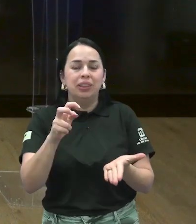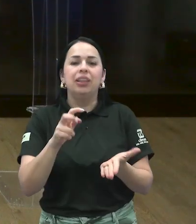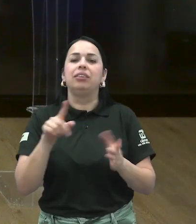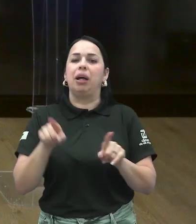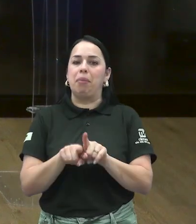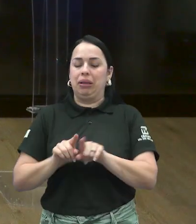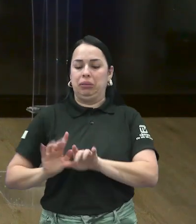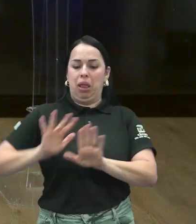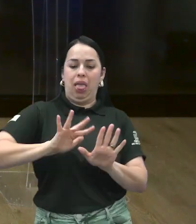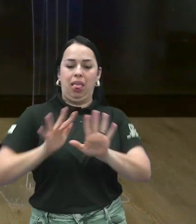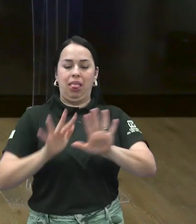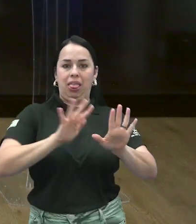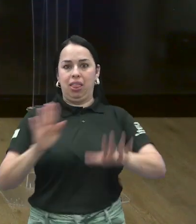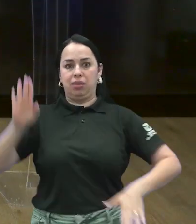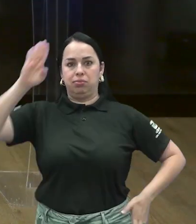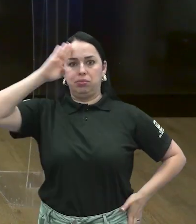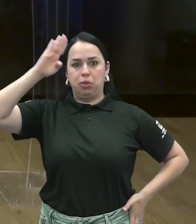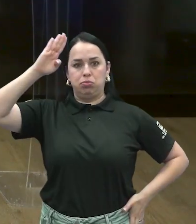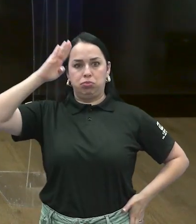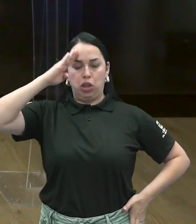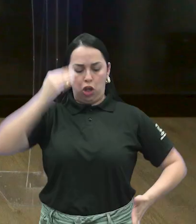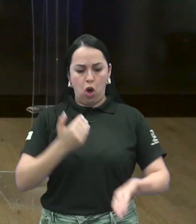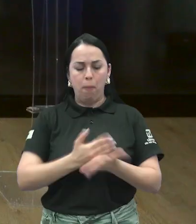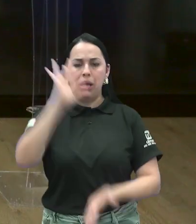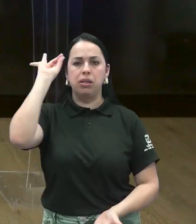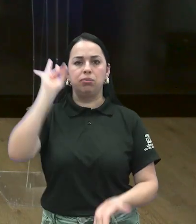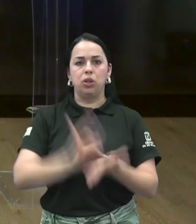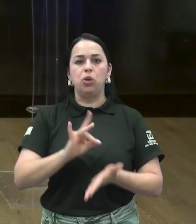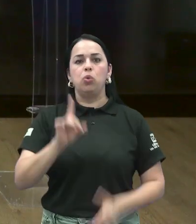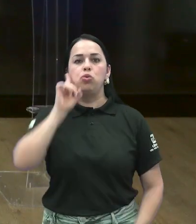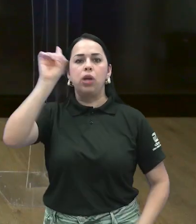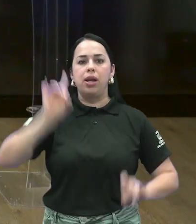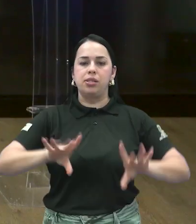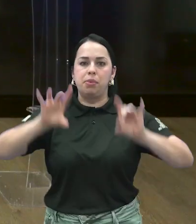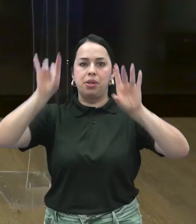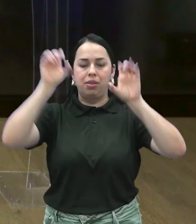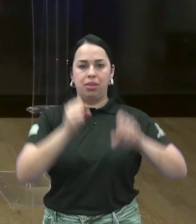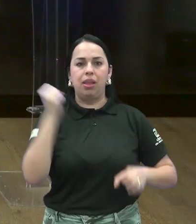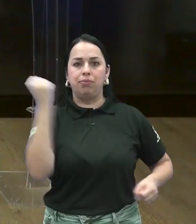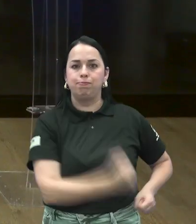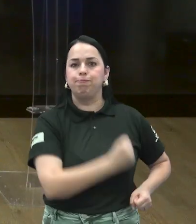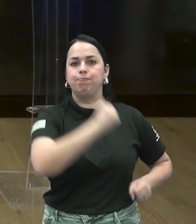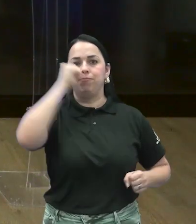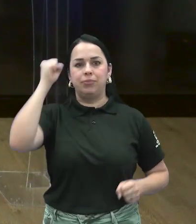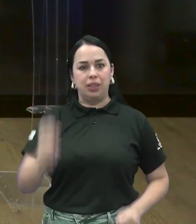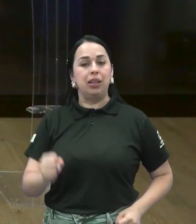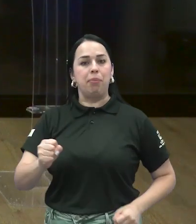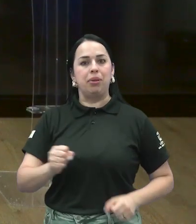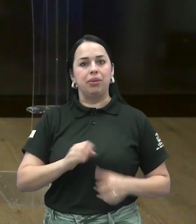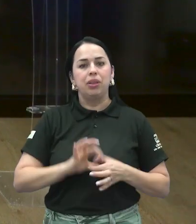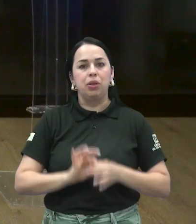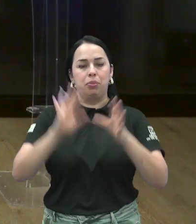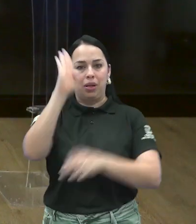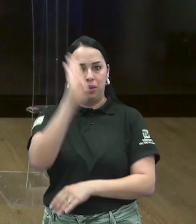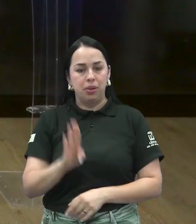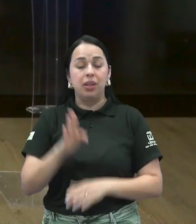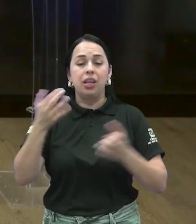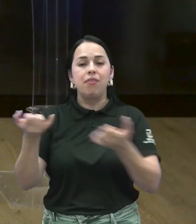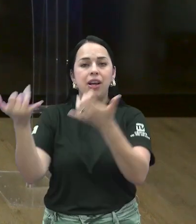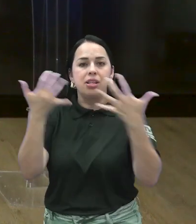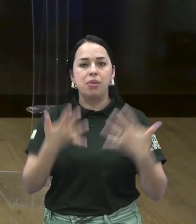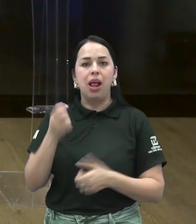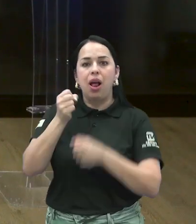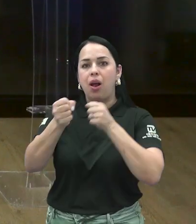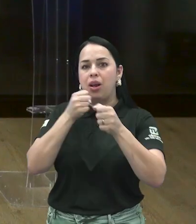o tradicional desfile cívico-militar, que vai marcar as celebrações do Dia da Independência. E quem traz as informações da programação do feriado